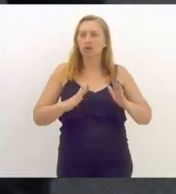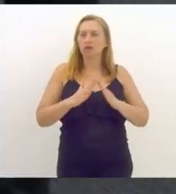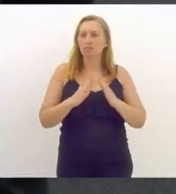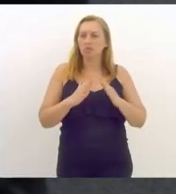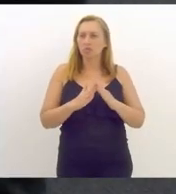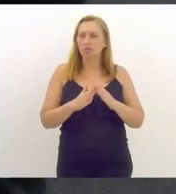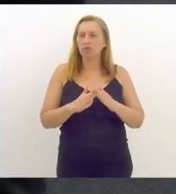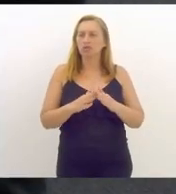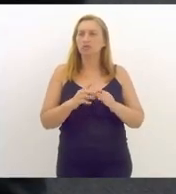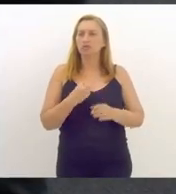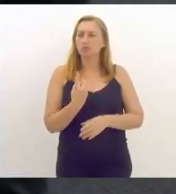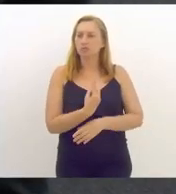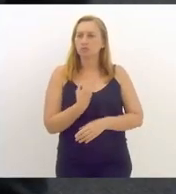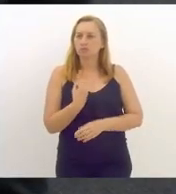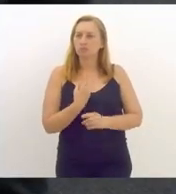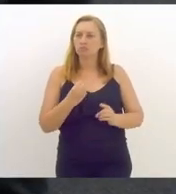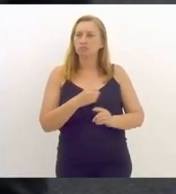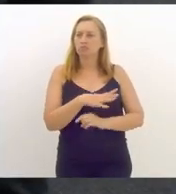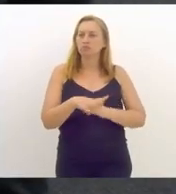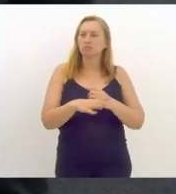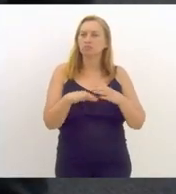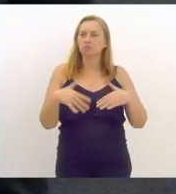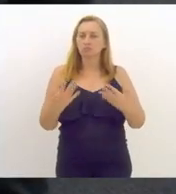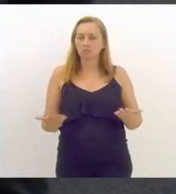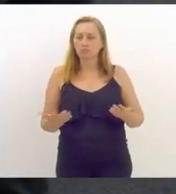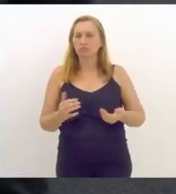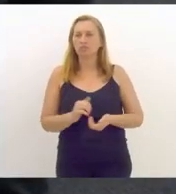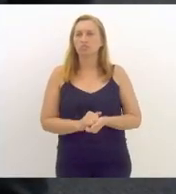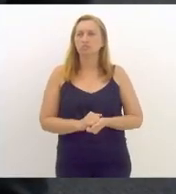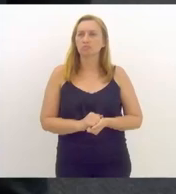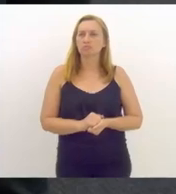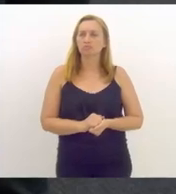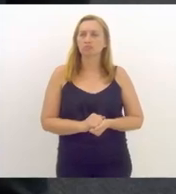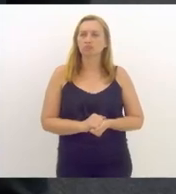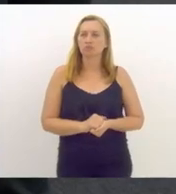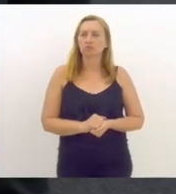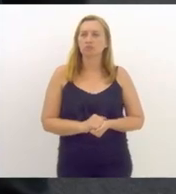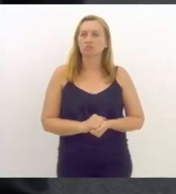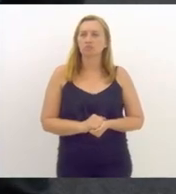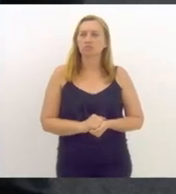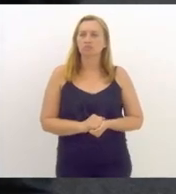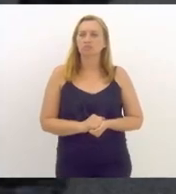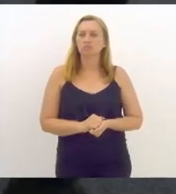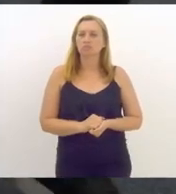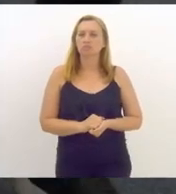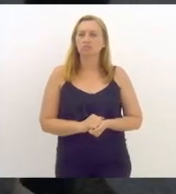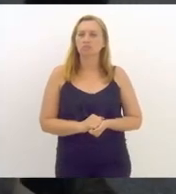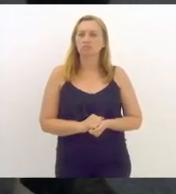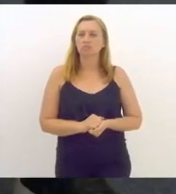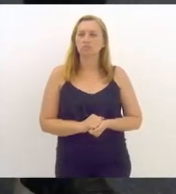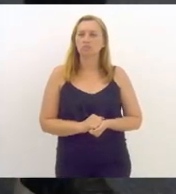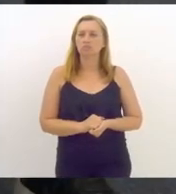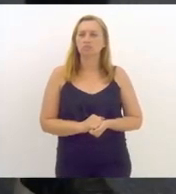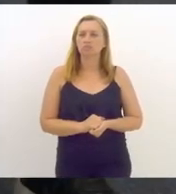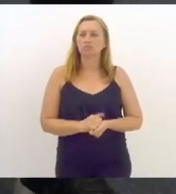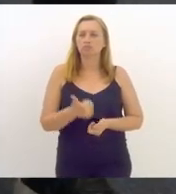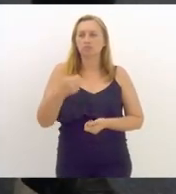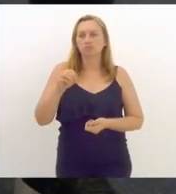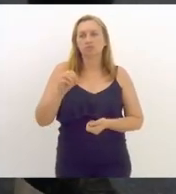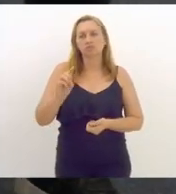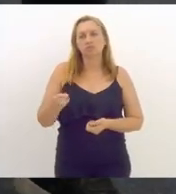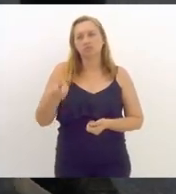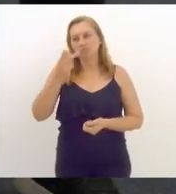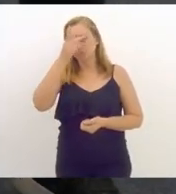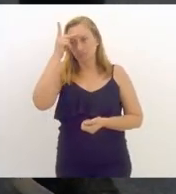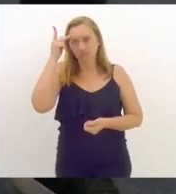carretando isolamento social então sobretudo em ter uma incidência em torno de 10 mil pessoas